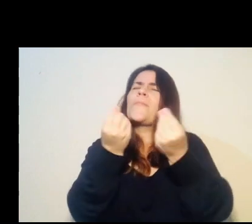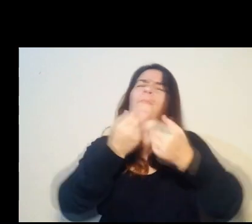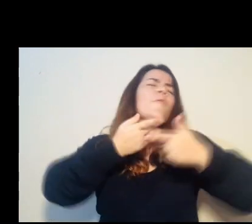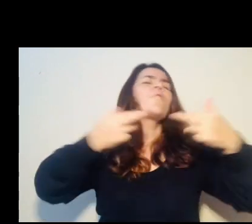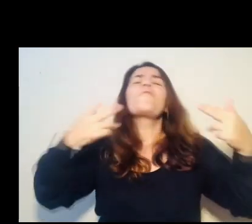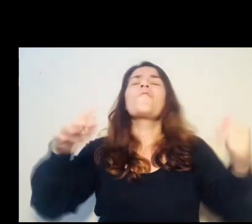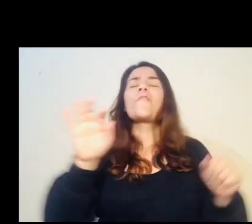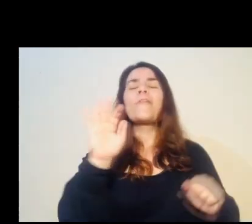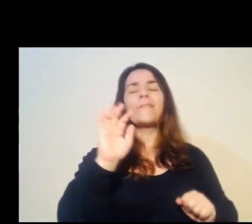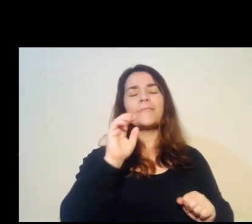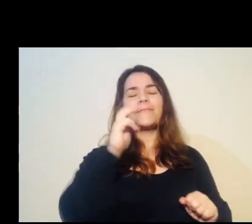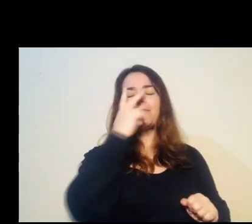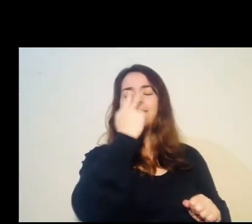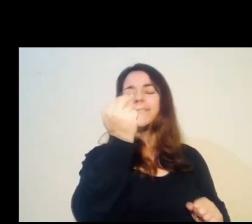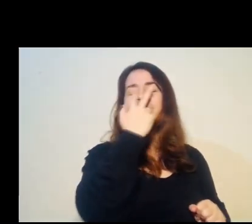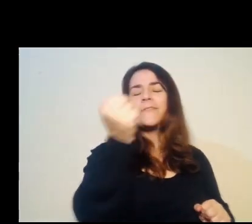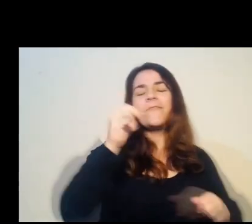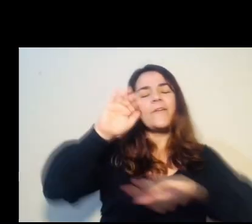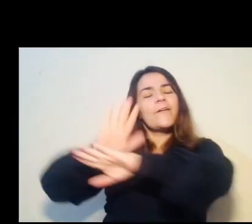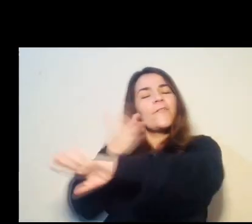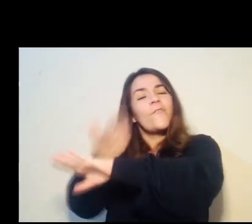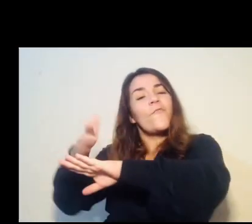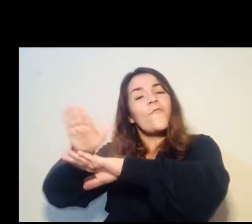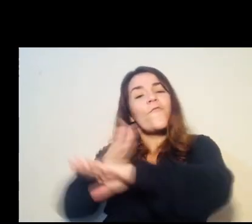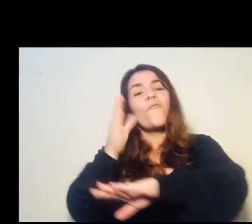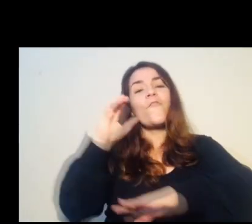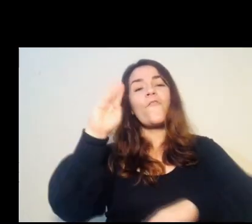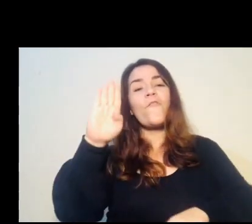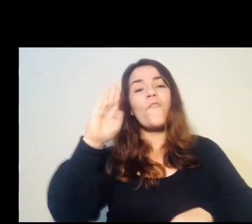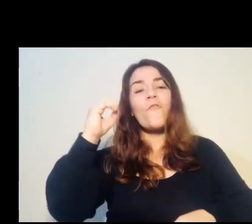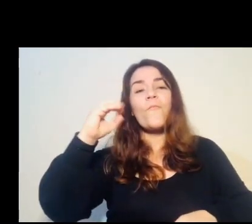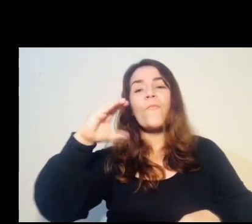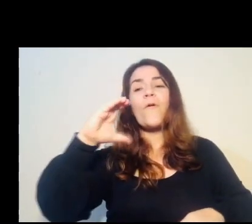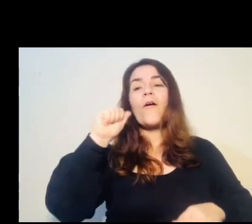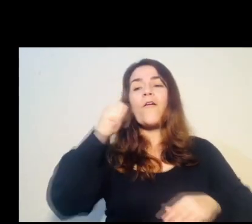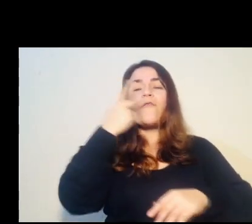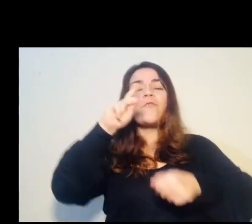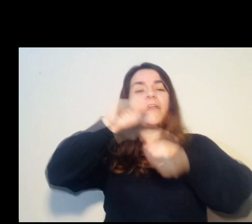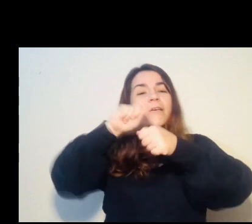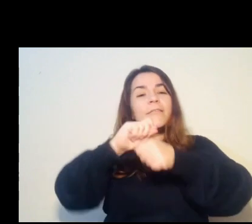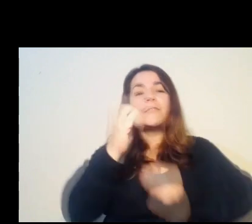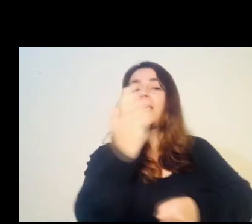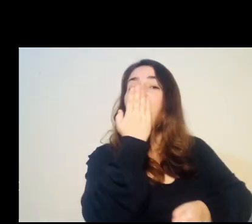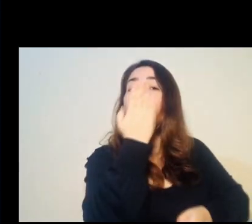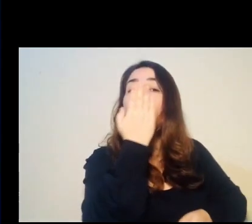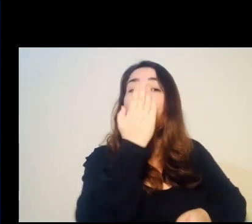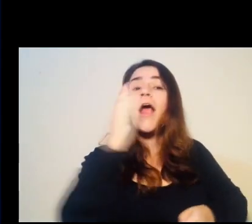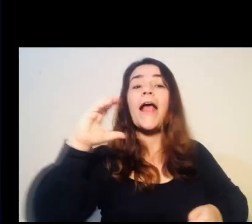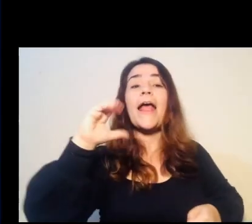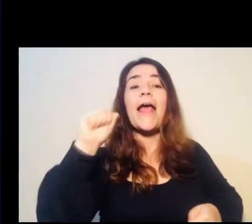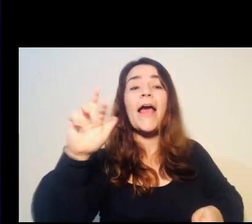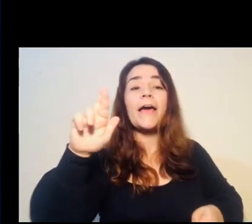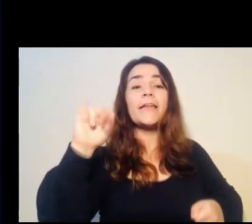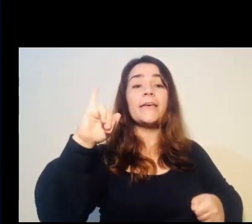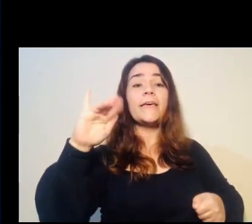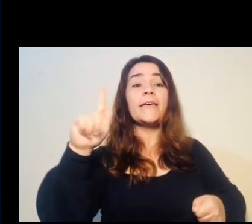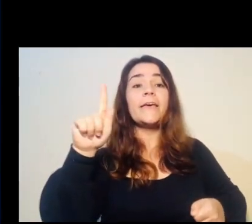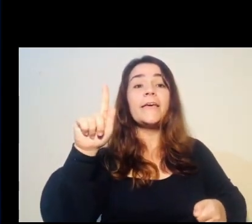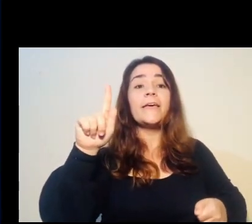tem diversas semelhanças com esses instrumentos de taboca que possuem registros nas tribos